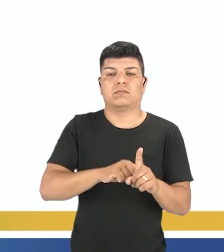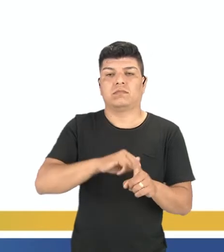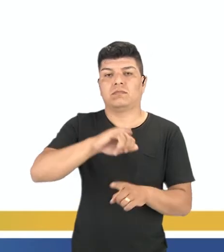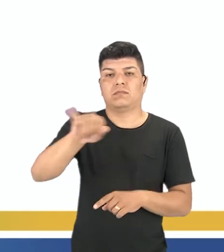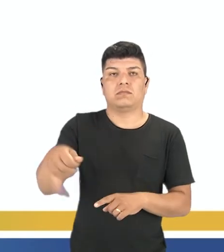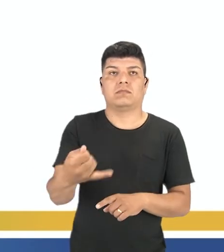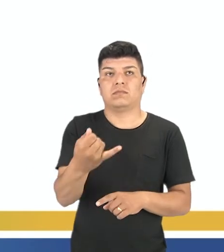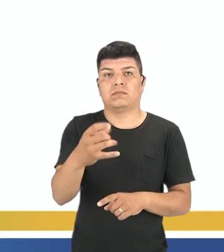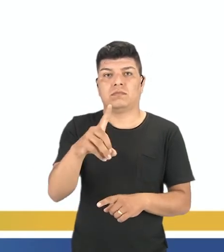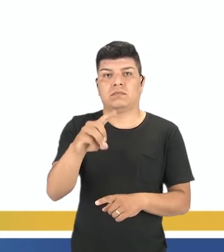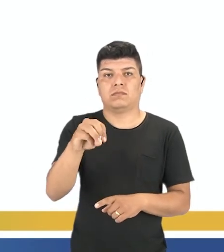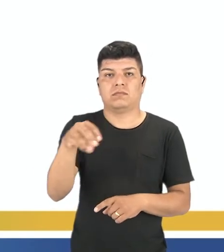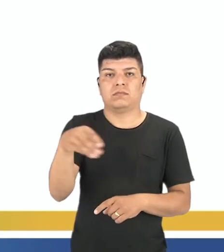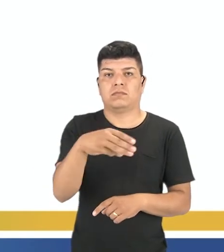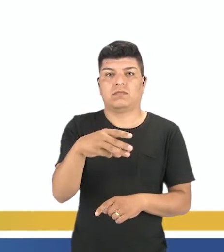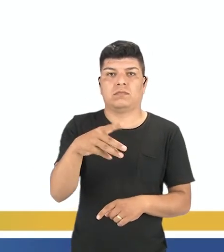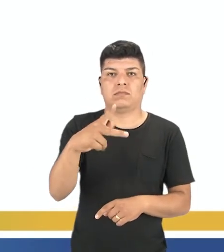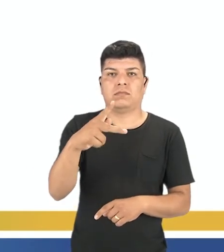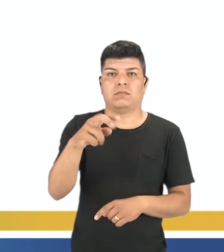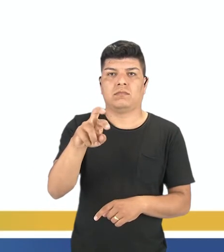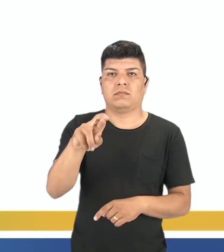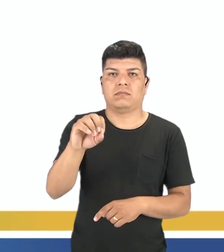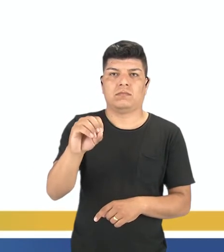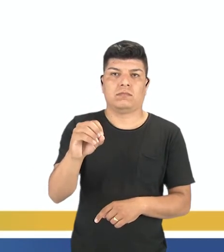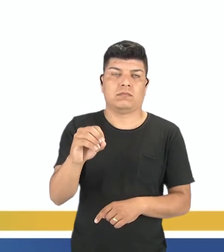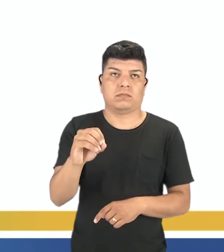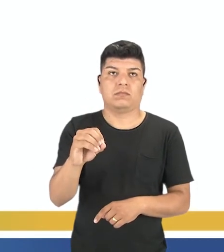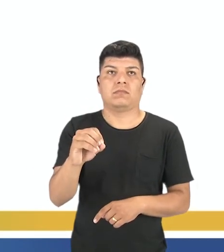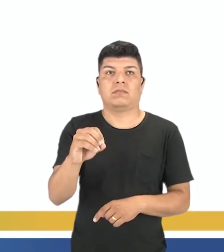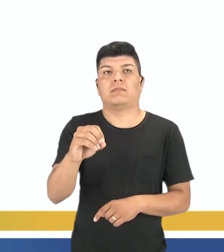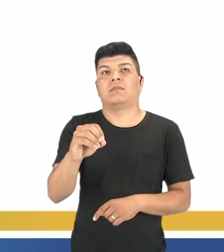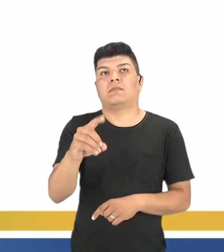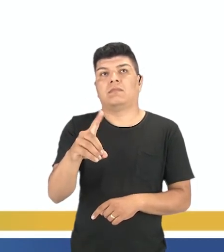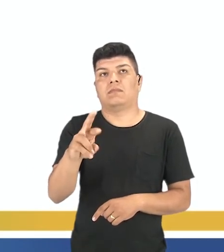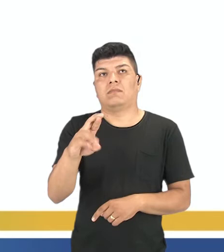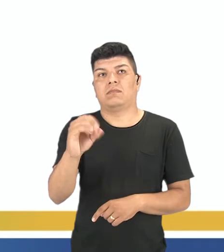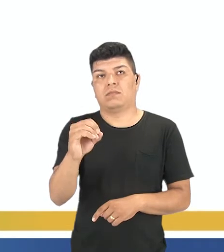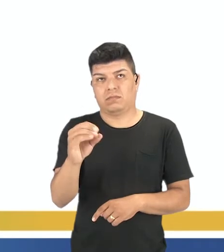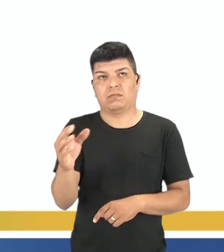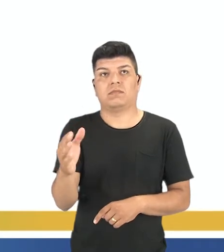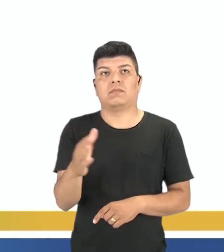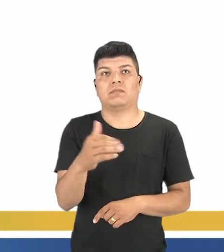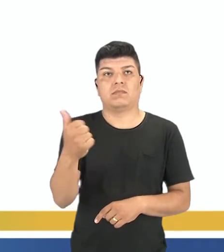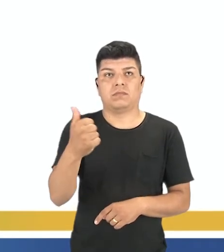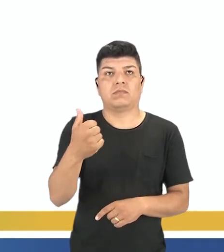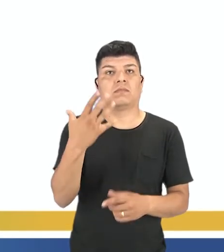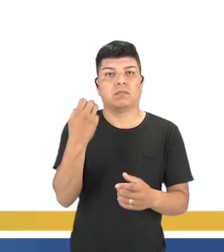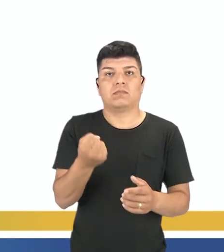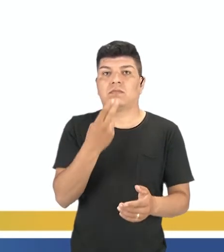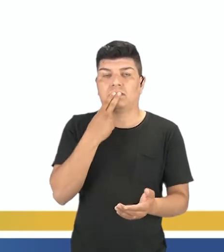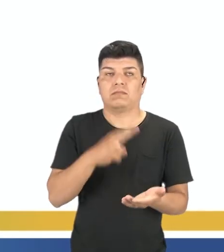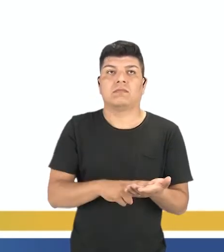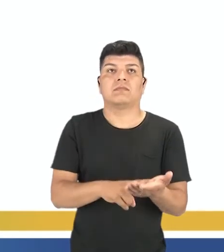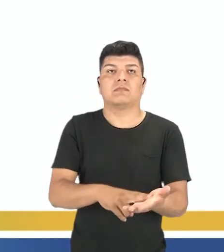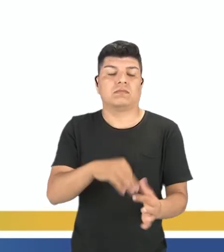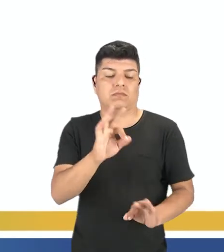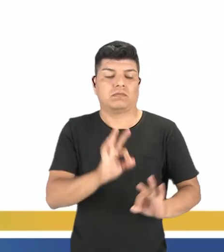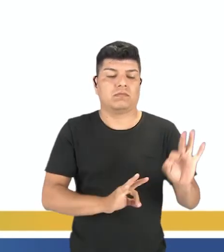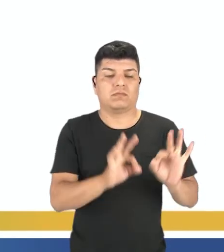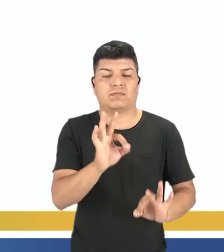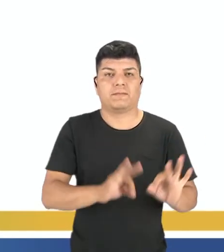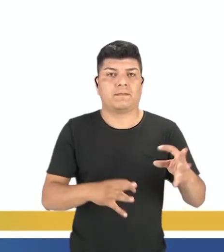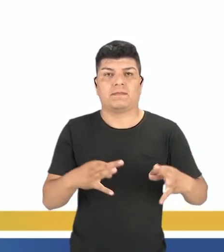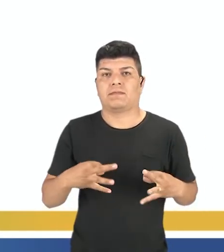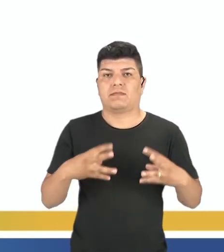Pedro I recebeu uma carta das Cortes de Lisboa. Nós temos aí o processo de dependência, tá? Ele vai estar organizando